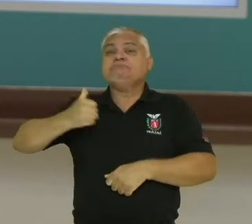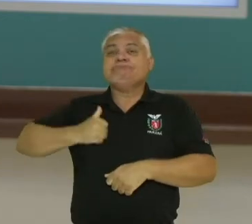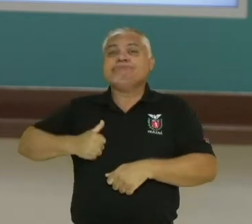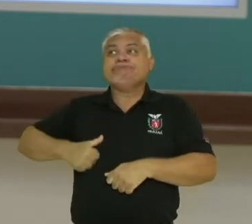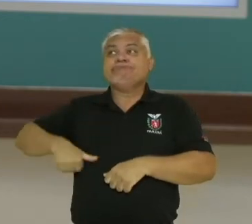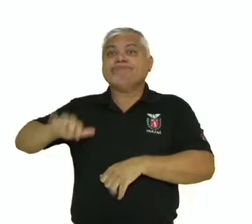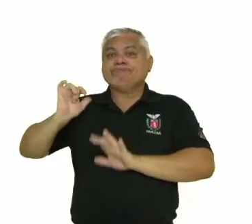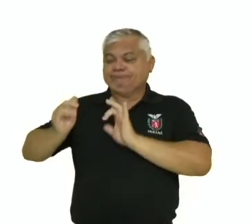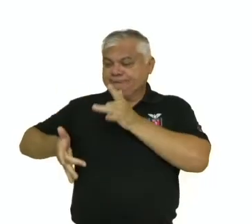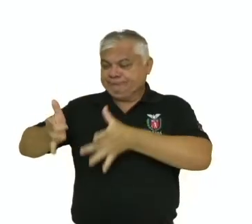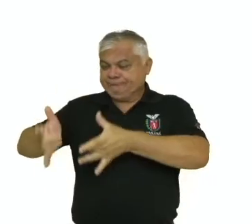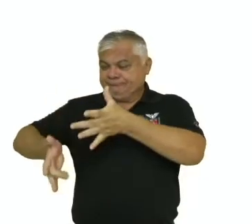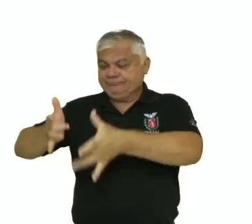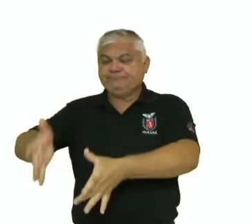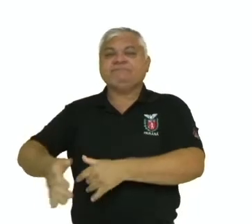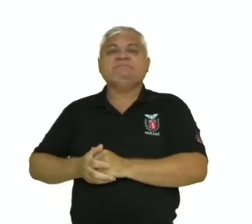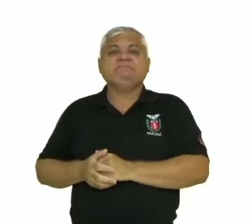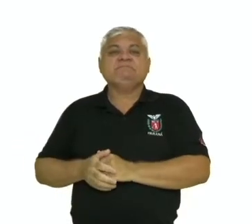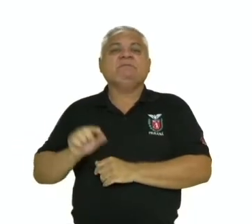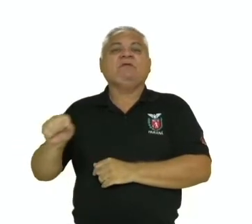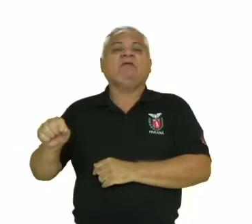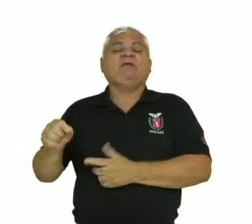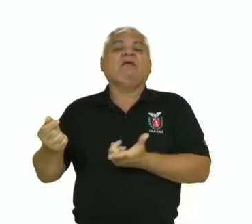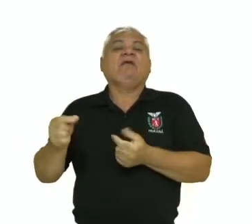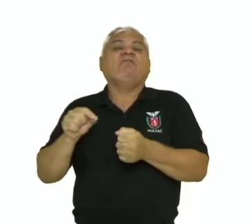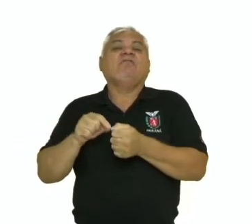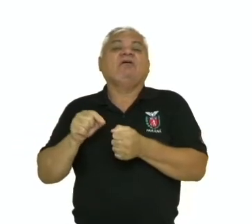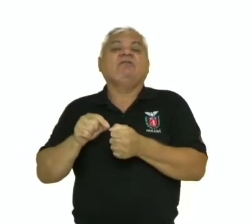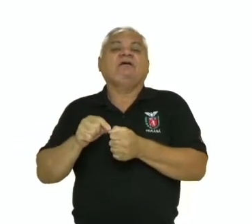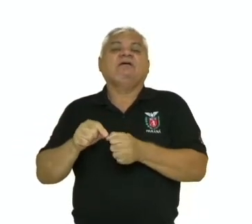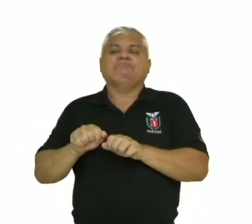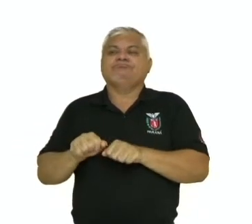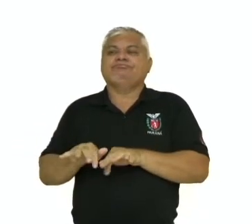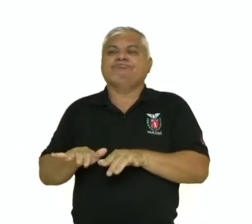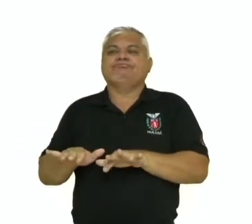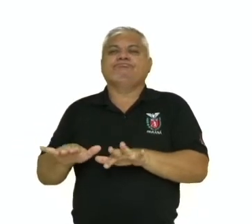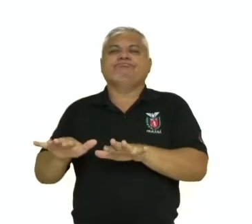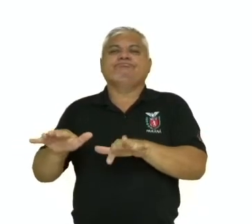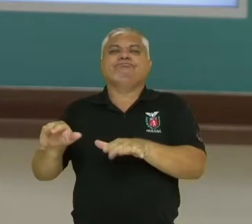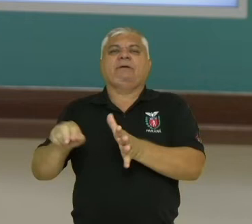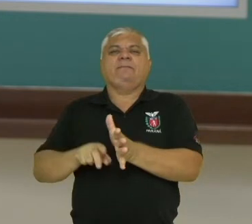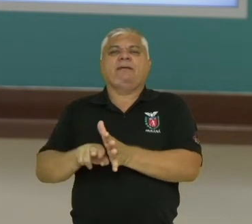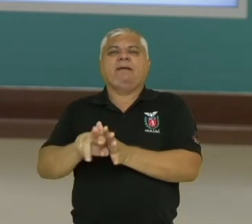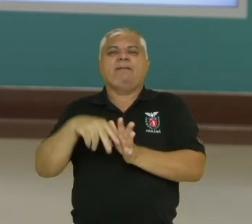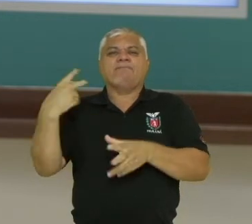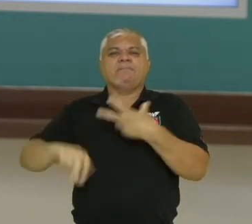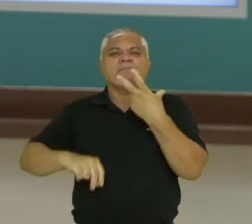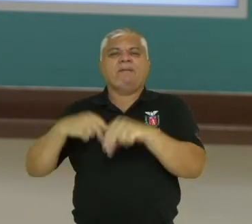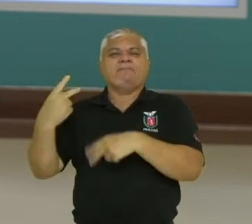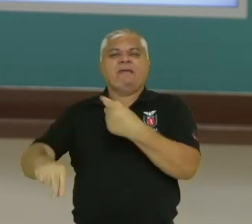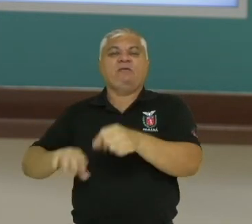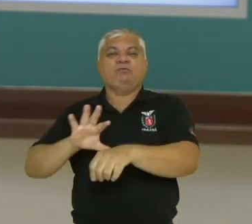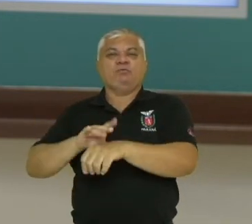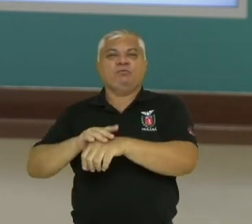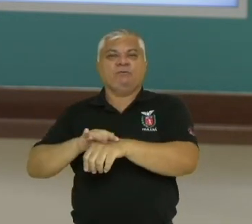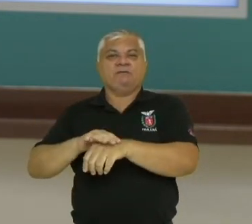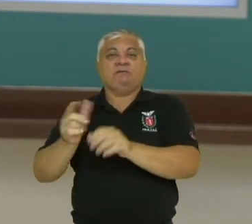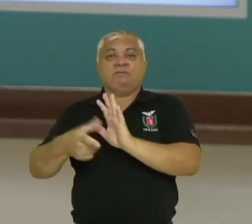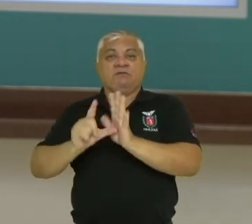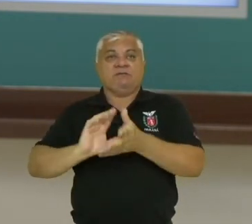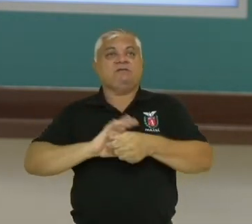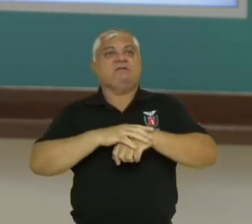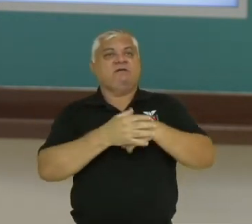ambiente. A falta de higiene e de saneamento básico leva à contaminação. A importância, então, de lavar as